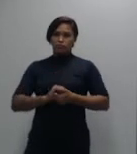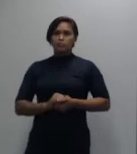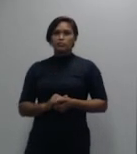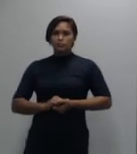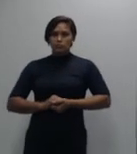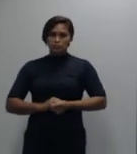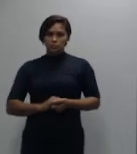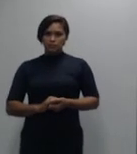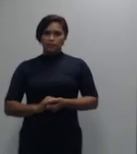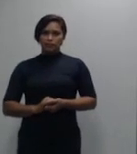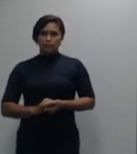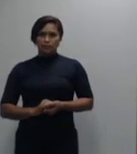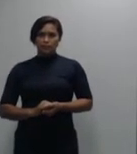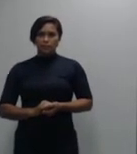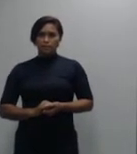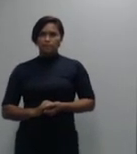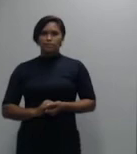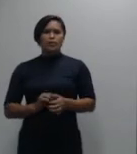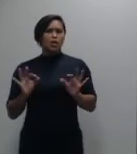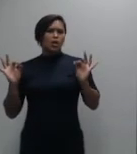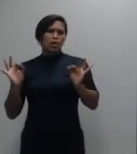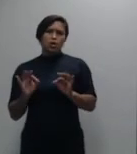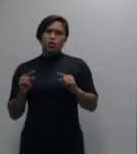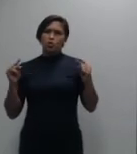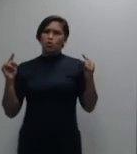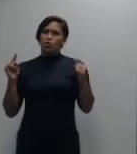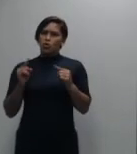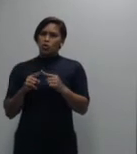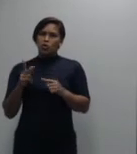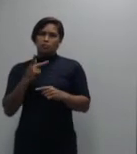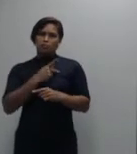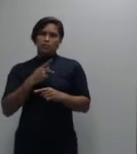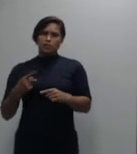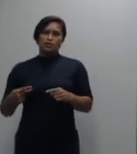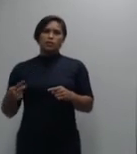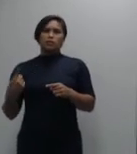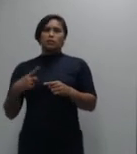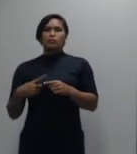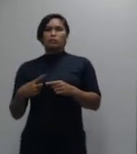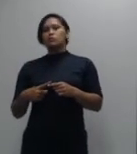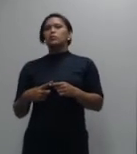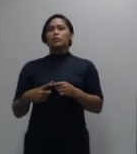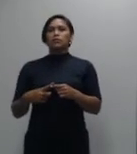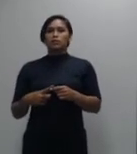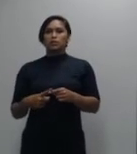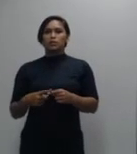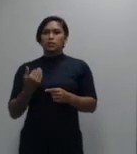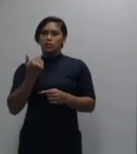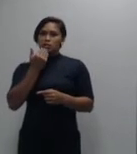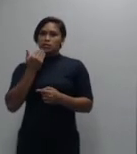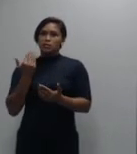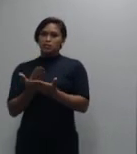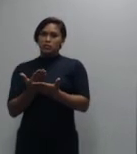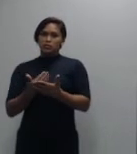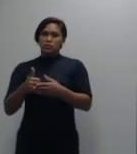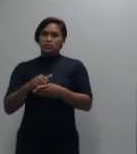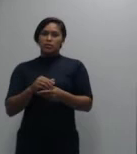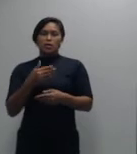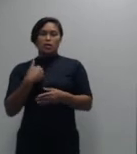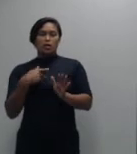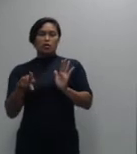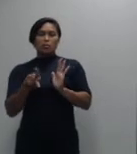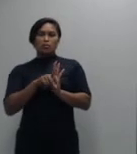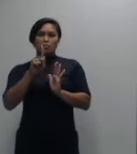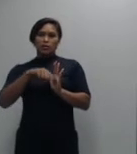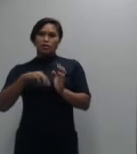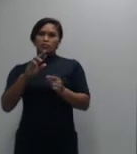eu sou eu estou de pleno acordo com o presidente até porque esses preferência não pedisse besta Maria Isabel eu iria pedir visto